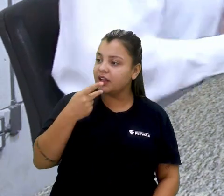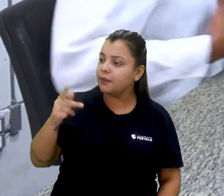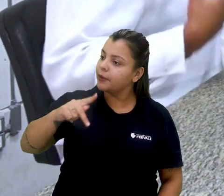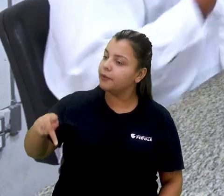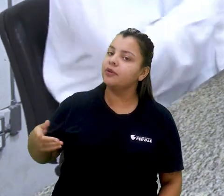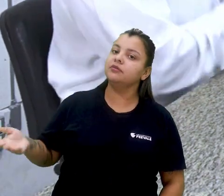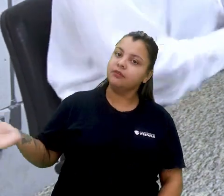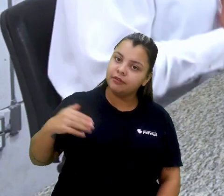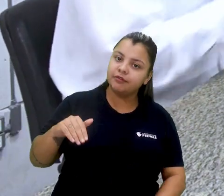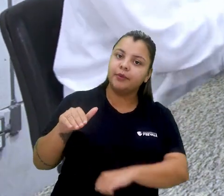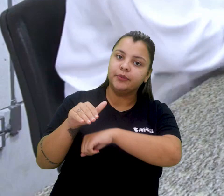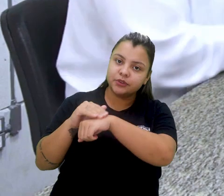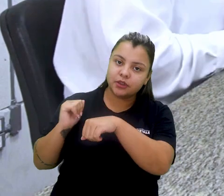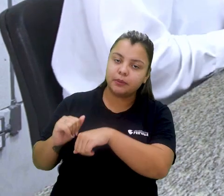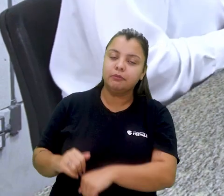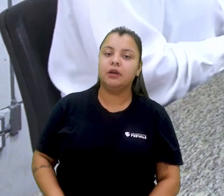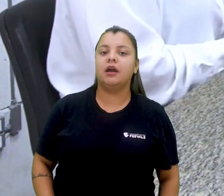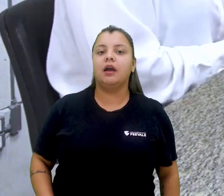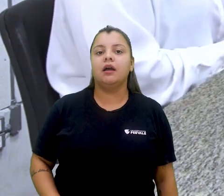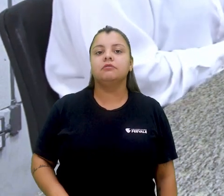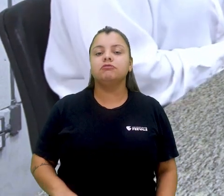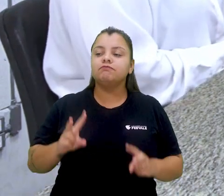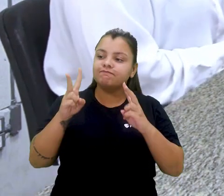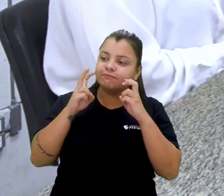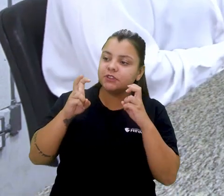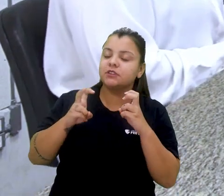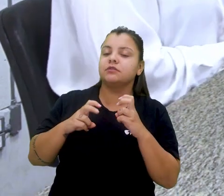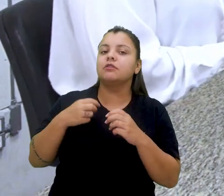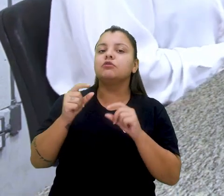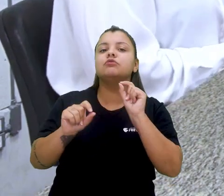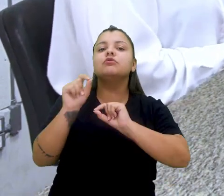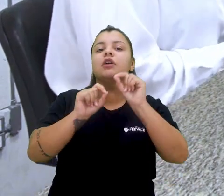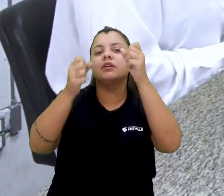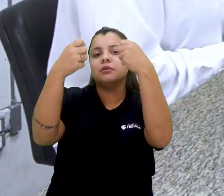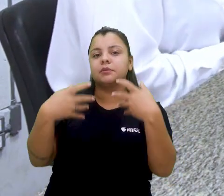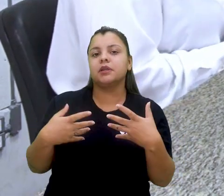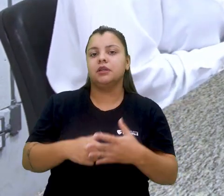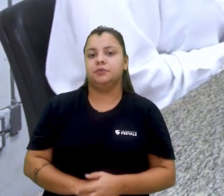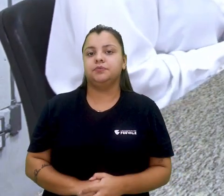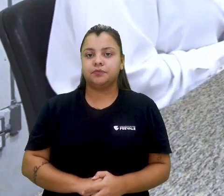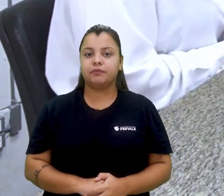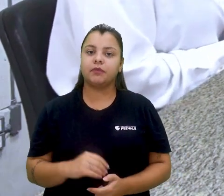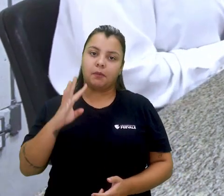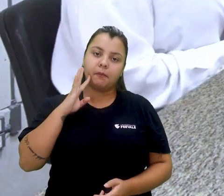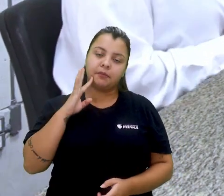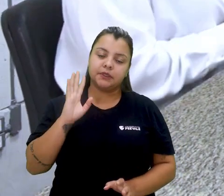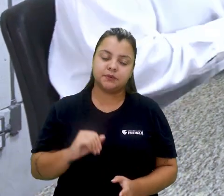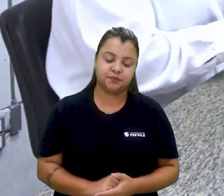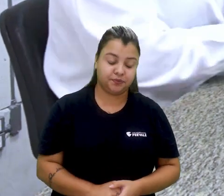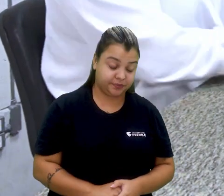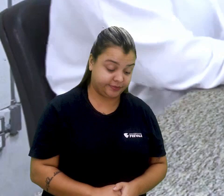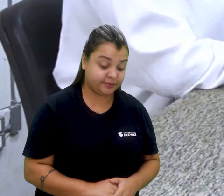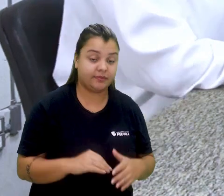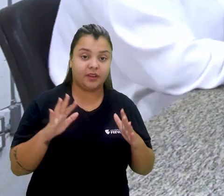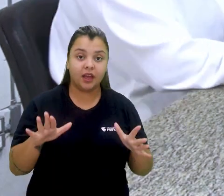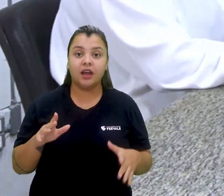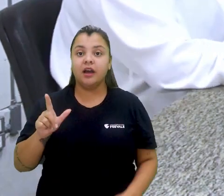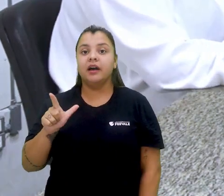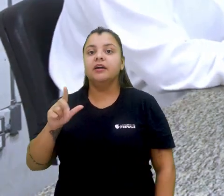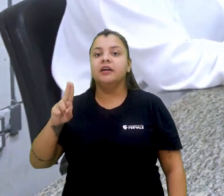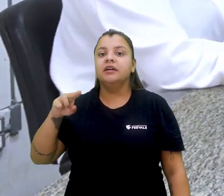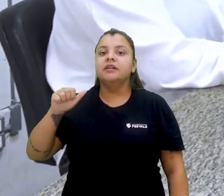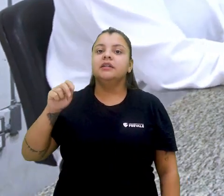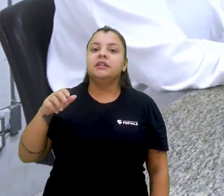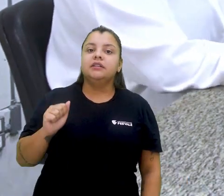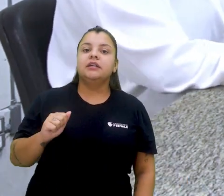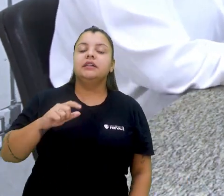vamos trazer ela vamos escutar o que ela tem para nos dizer né E foi bem legal Foi bem legal mas assim Luana vamos lá vamos a o que interessa que agora